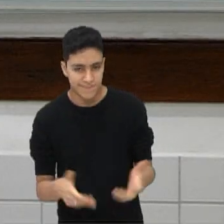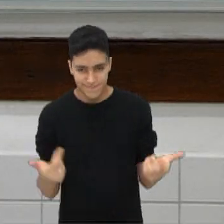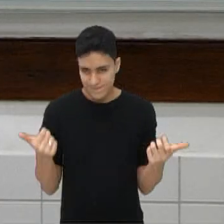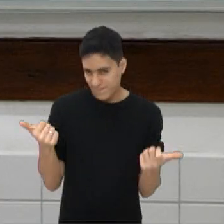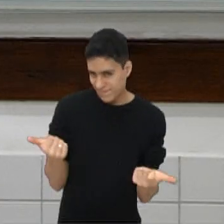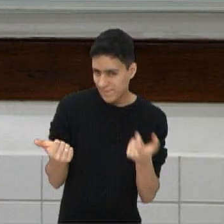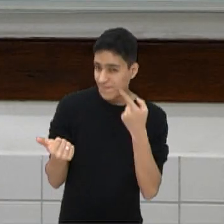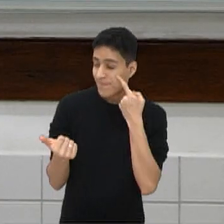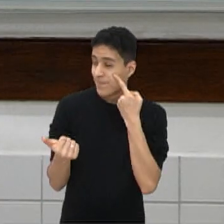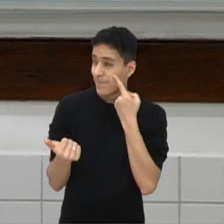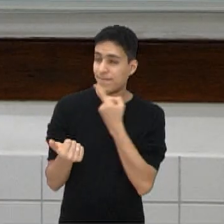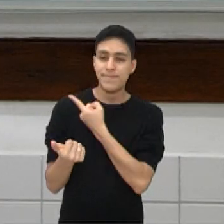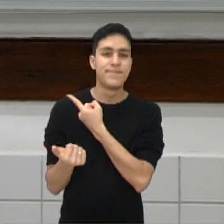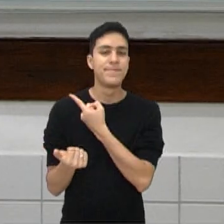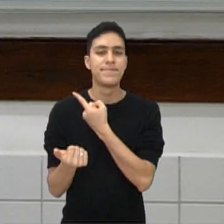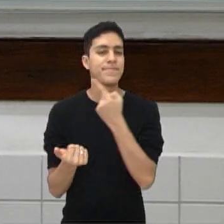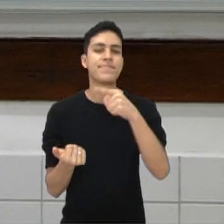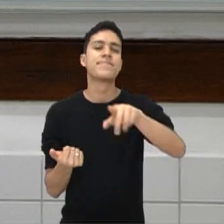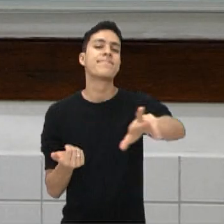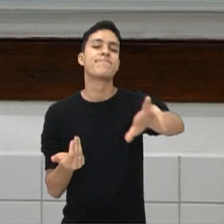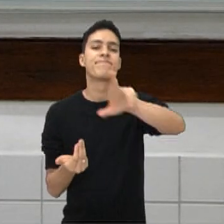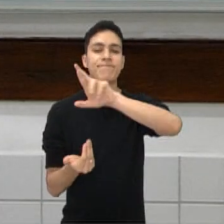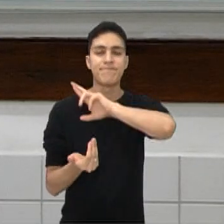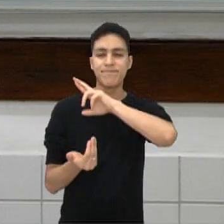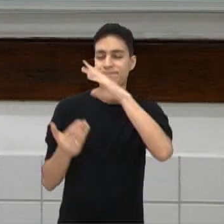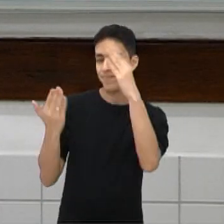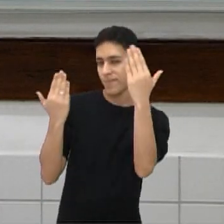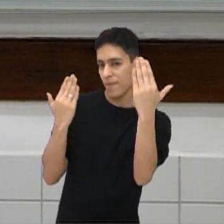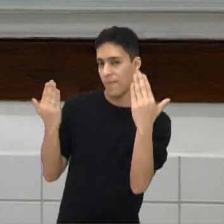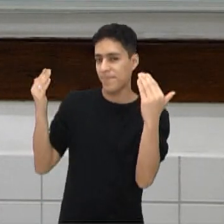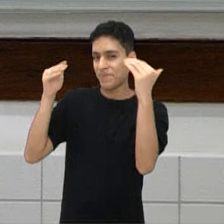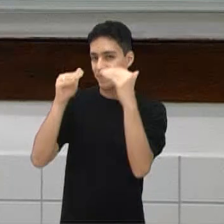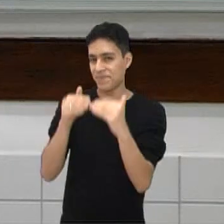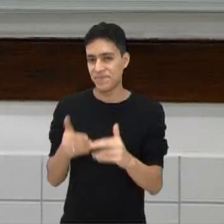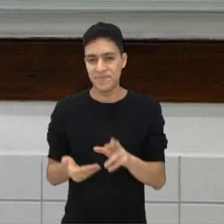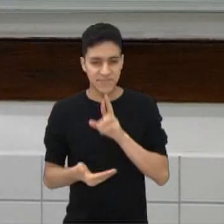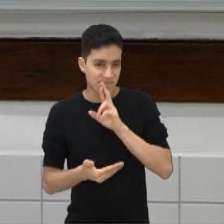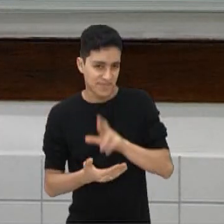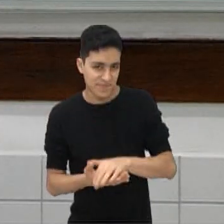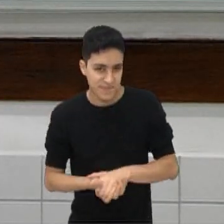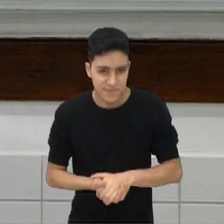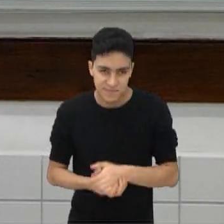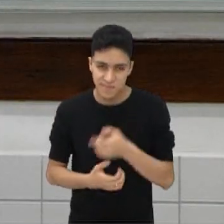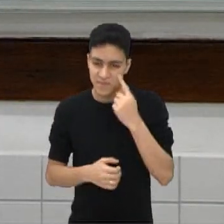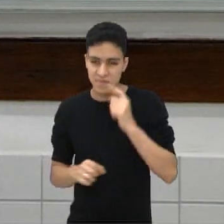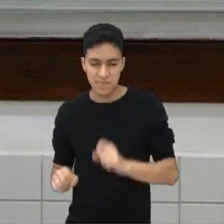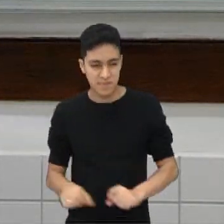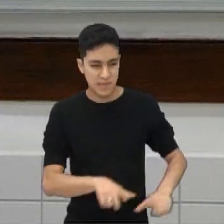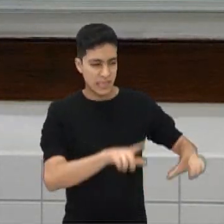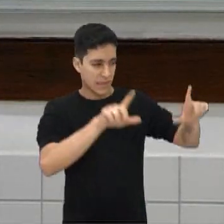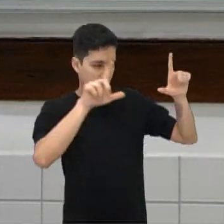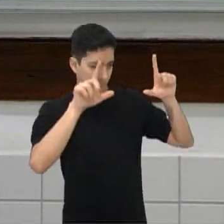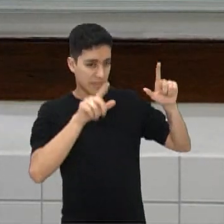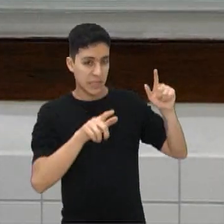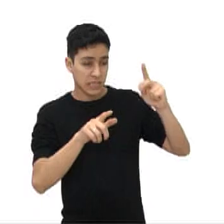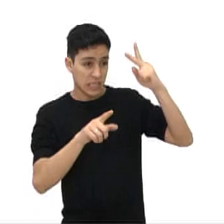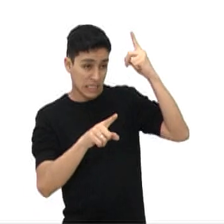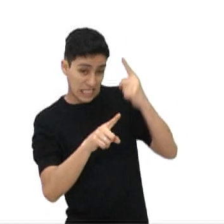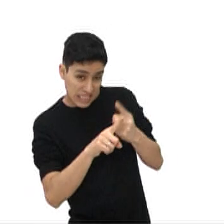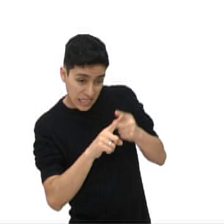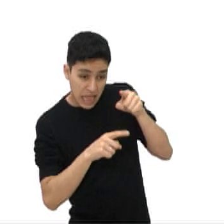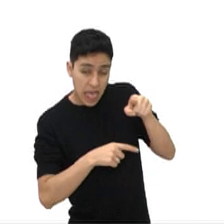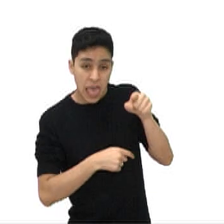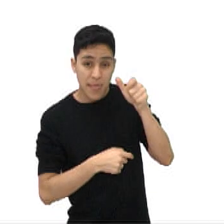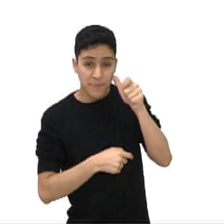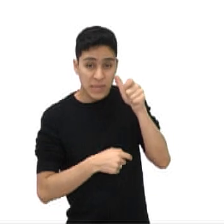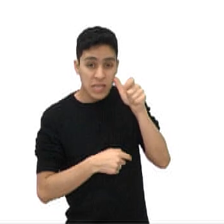Vamos ver o que você respondeu para mim? Vamos comparar as nossas respostas aí? Então, vamos lá. Olha só. Duas vezes ela usa o